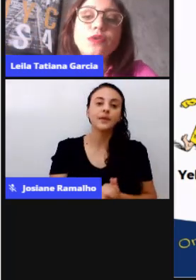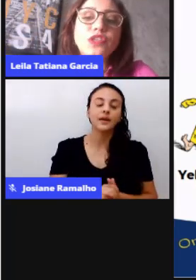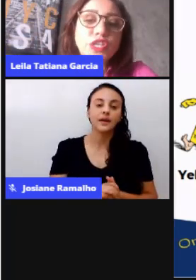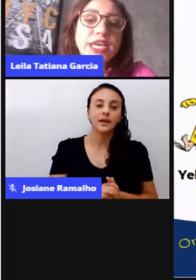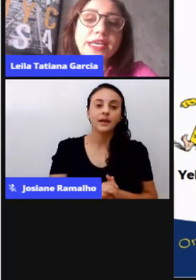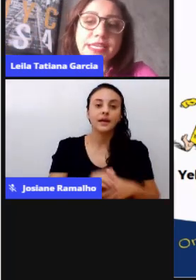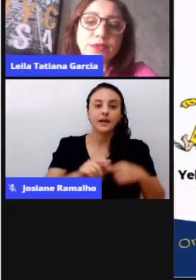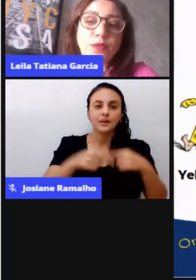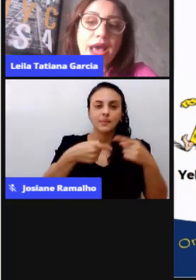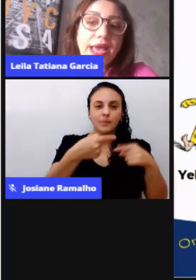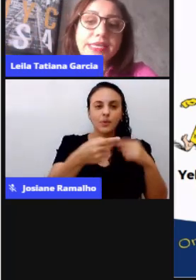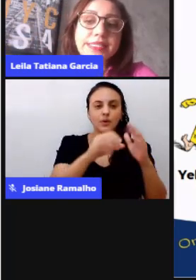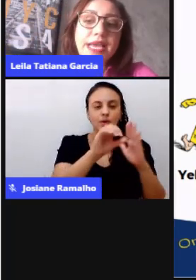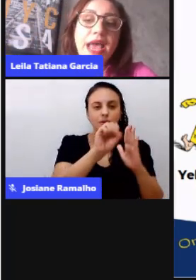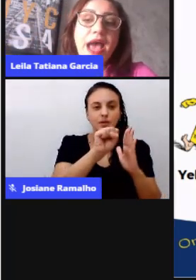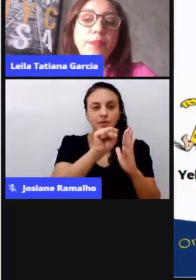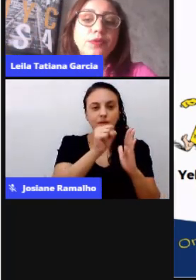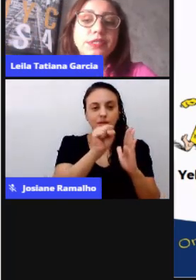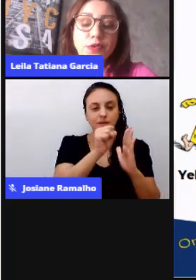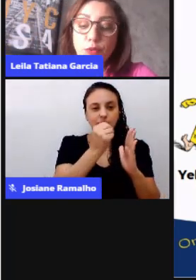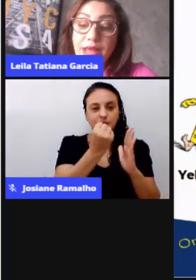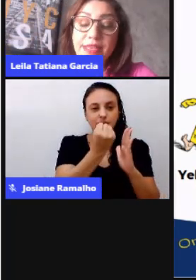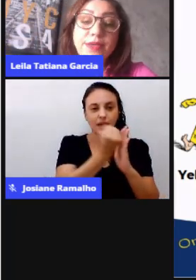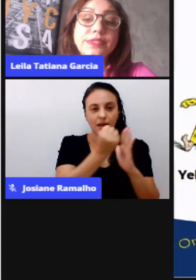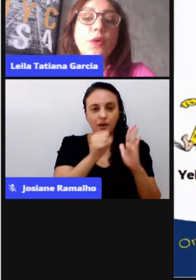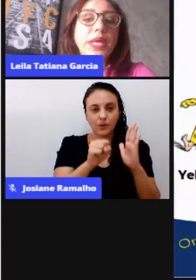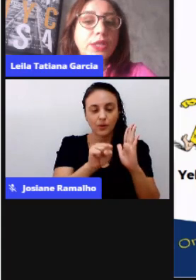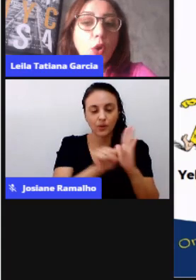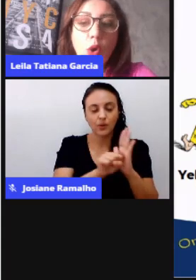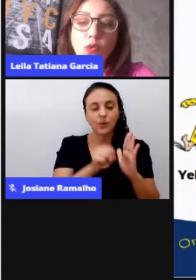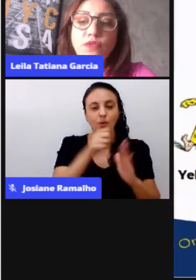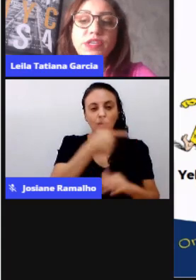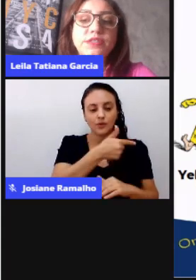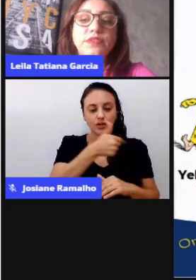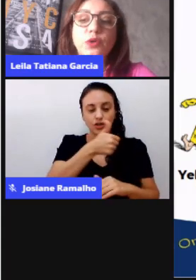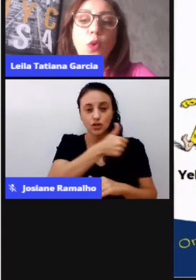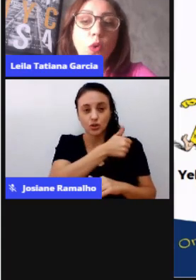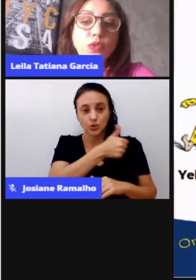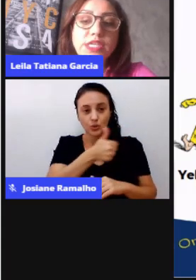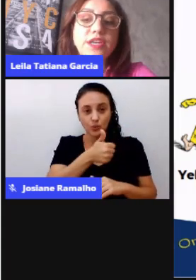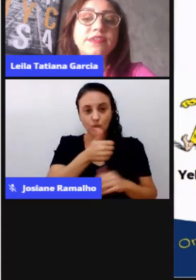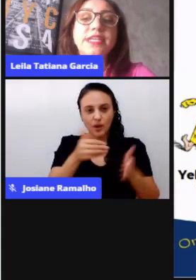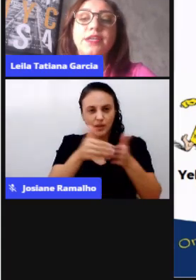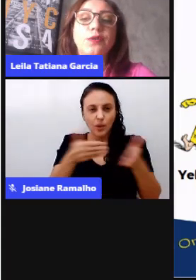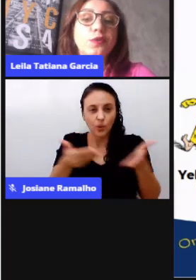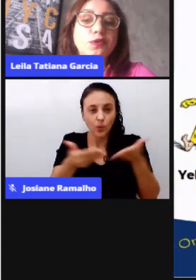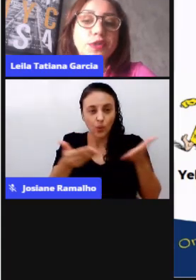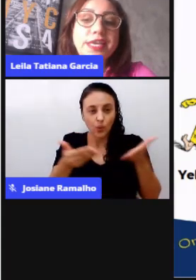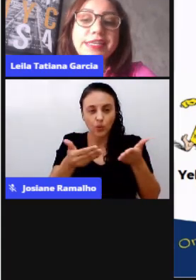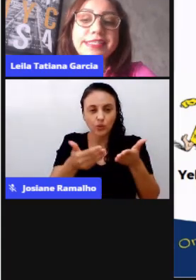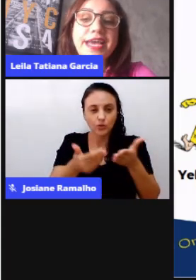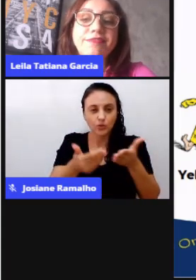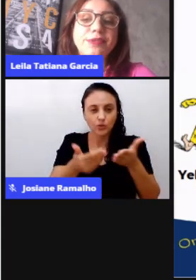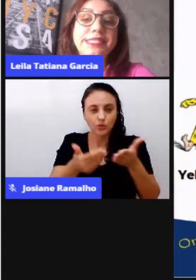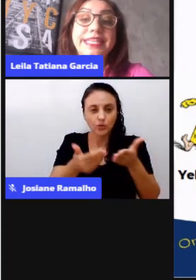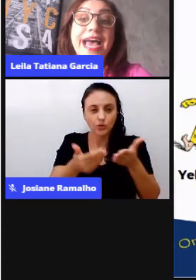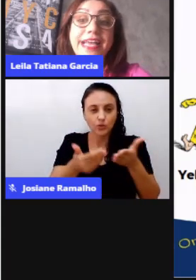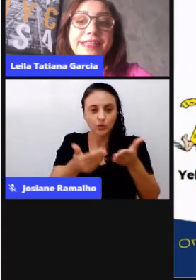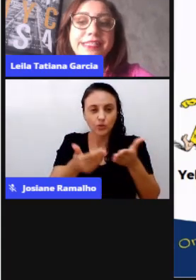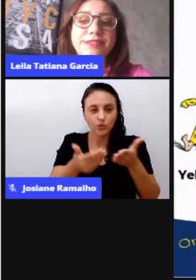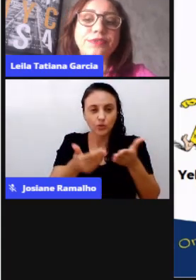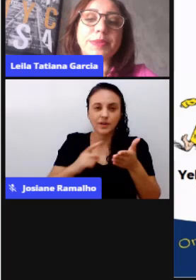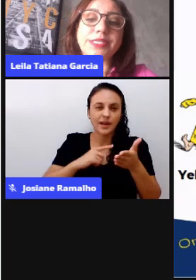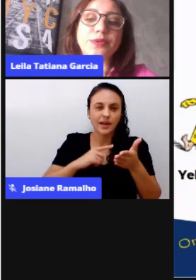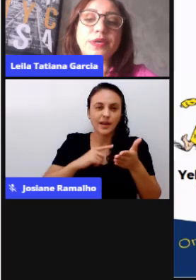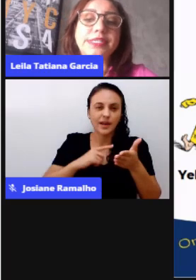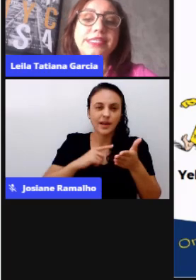XXI até os dias atuais, a produção de quadrinhos aumentou, diversificou-se, as novas tecnologias, né, a